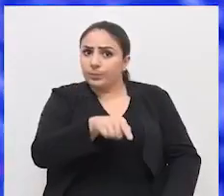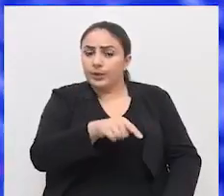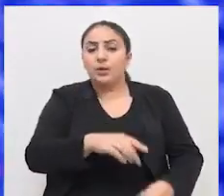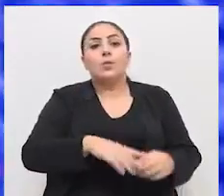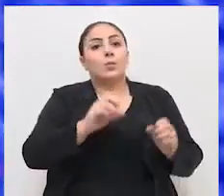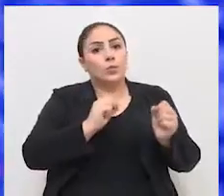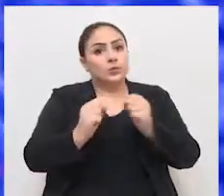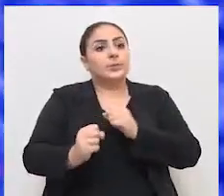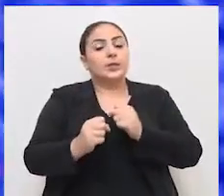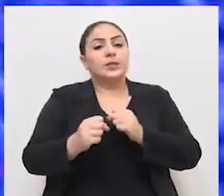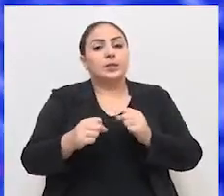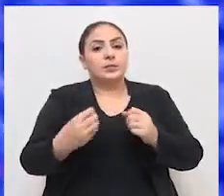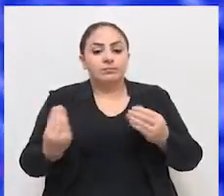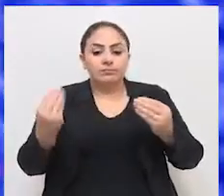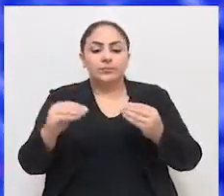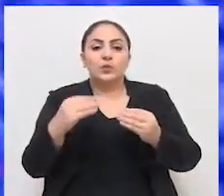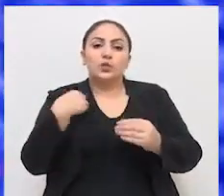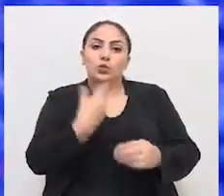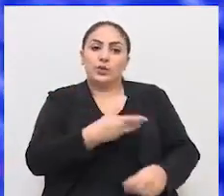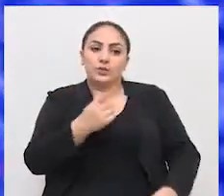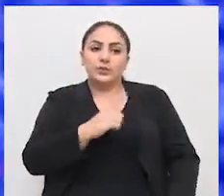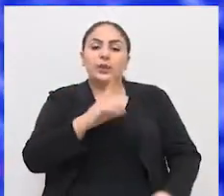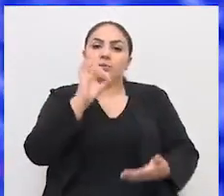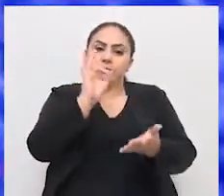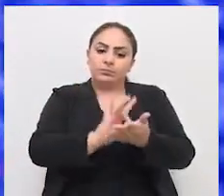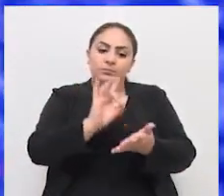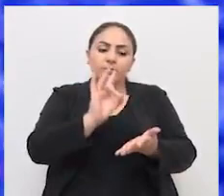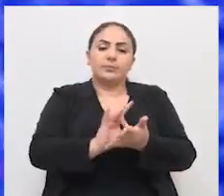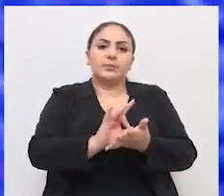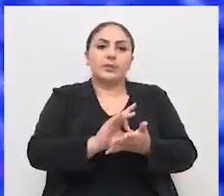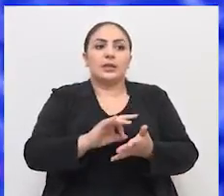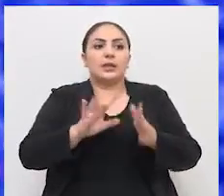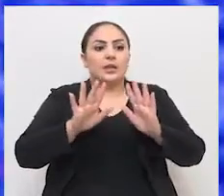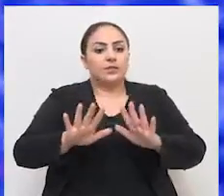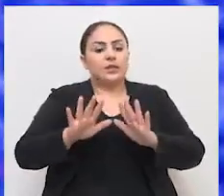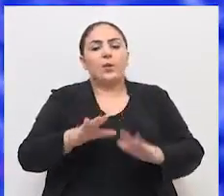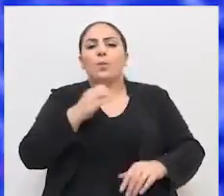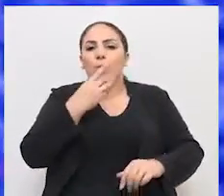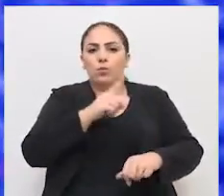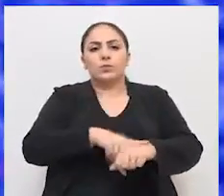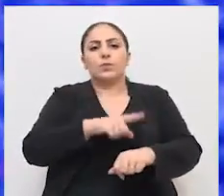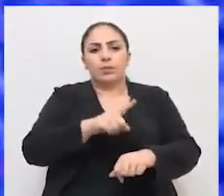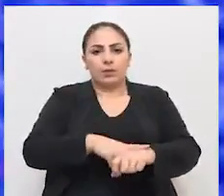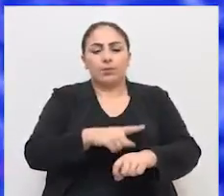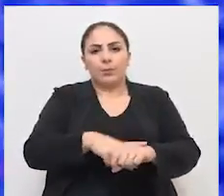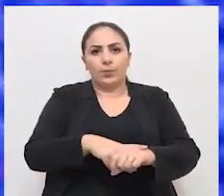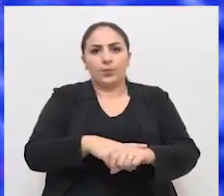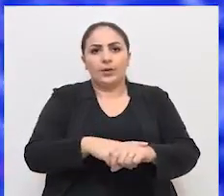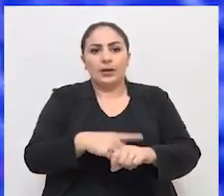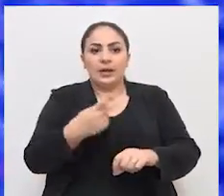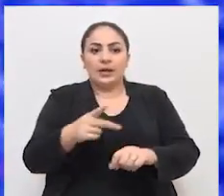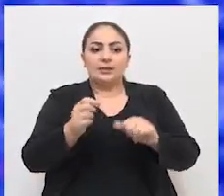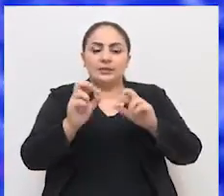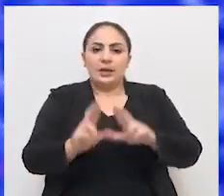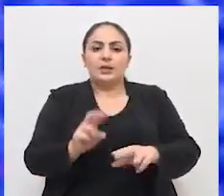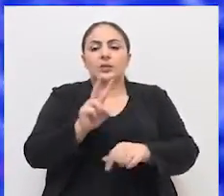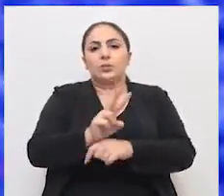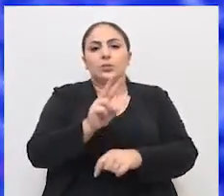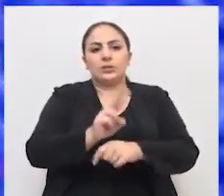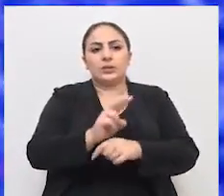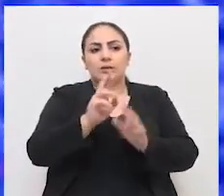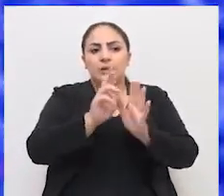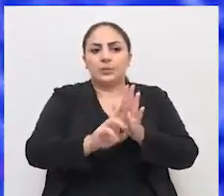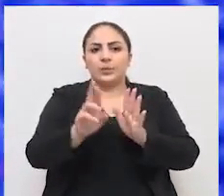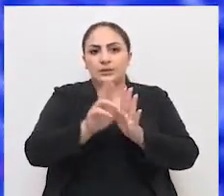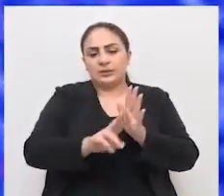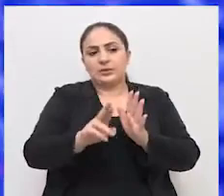com essa concessão onerosa, nós teremos a garantia de que ficará por bom tempo ainda, né, essa área